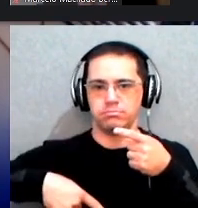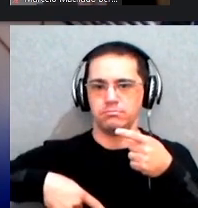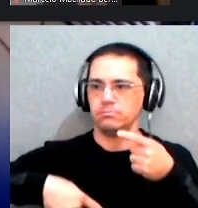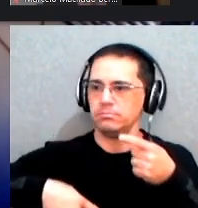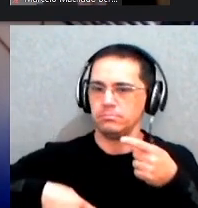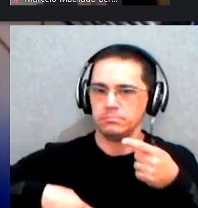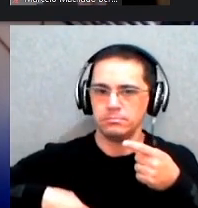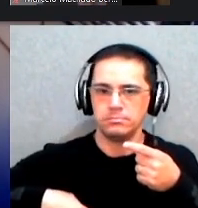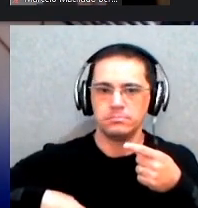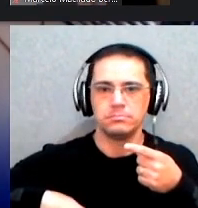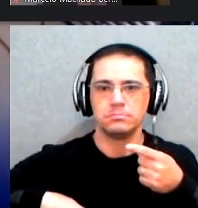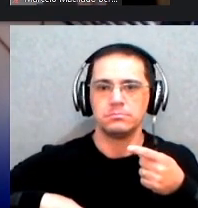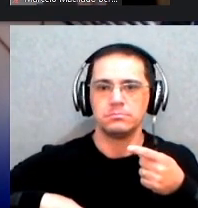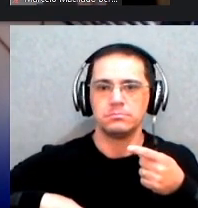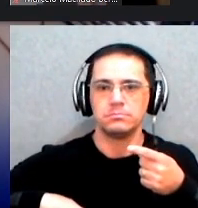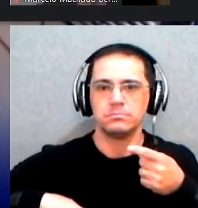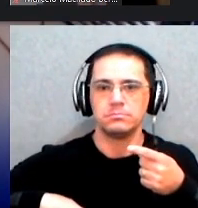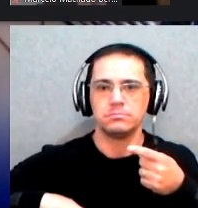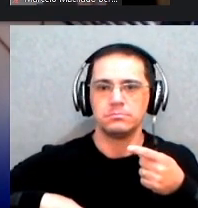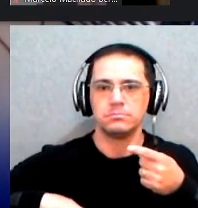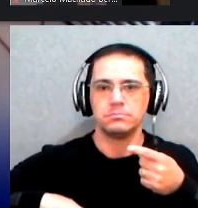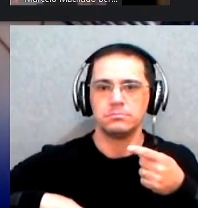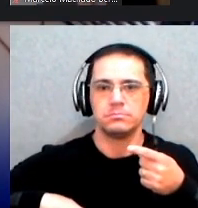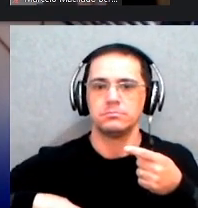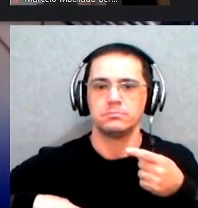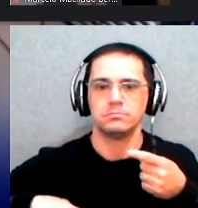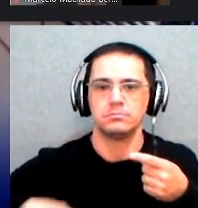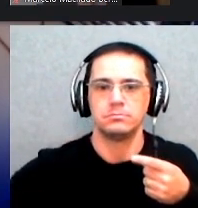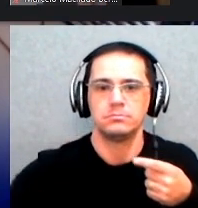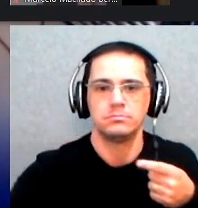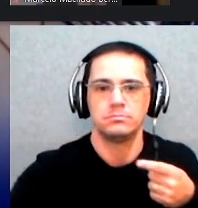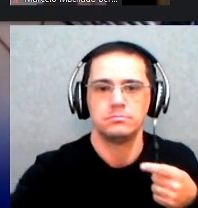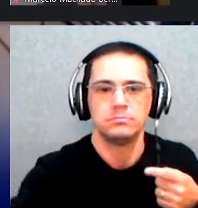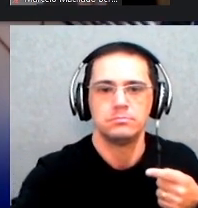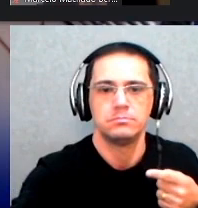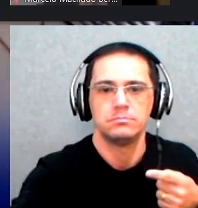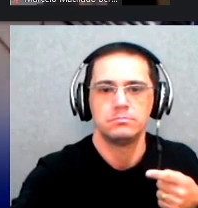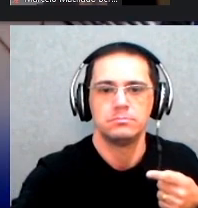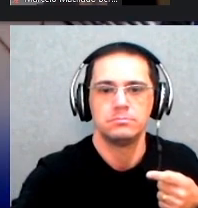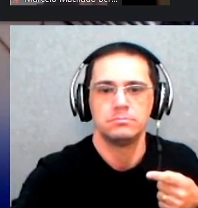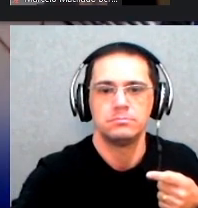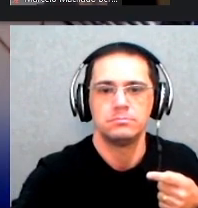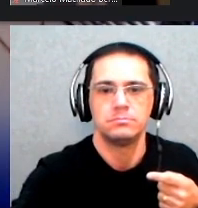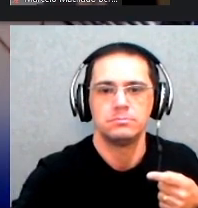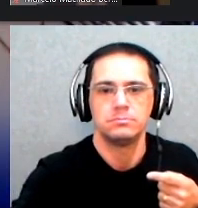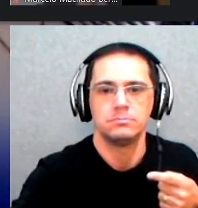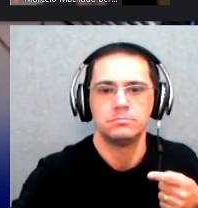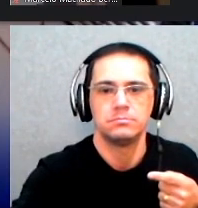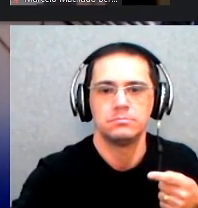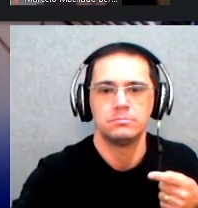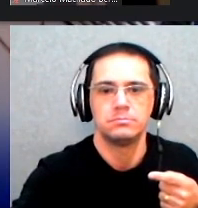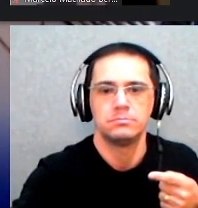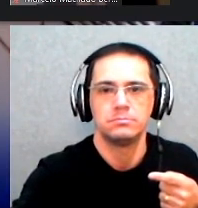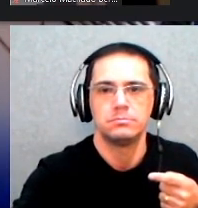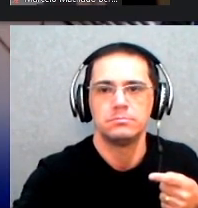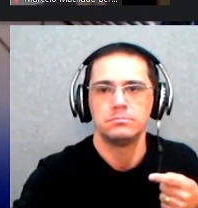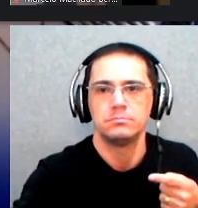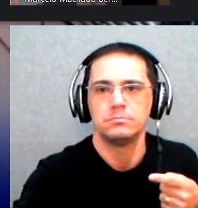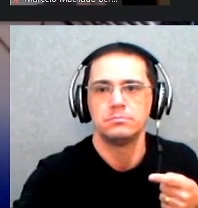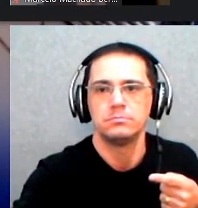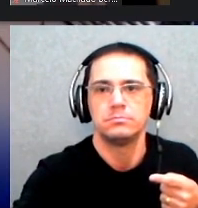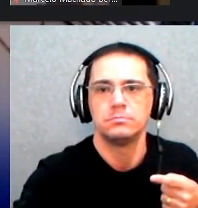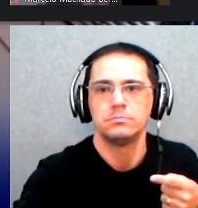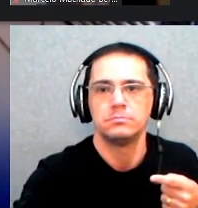Não. O ambiente virtual é um ambiente da covardia também. É muito fácil você fazer o mal no